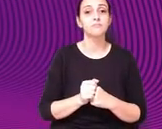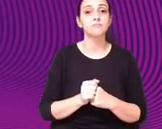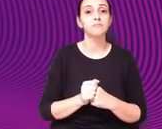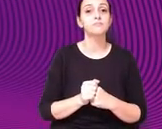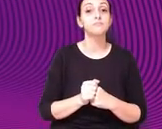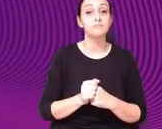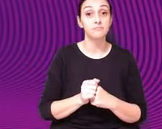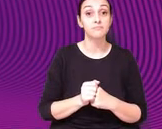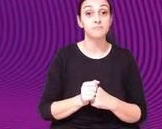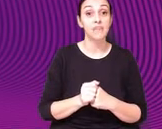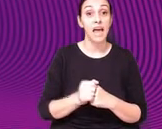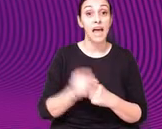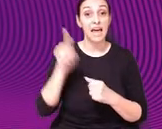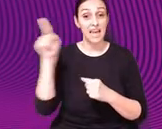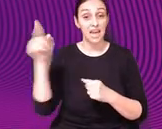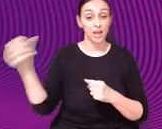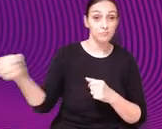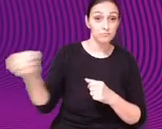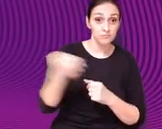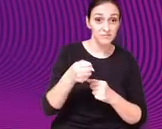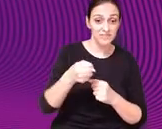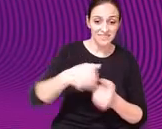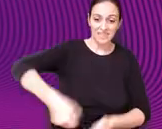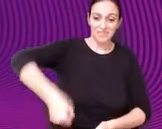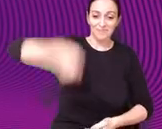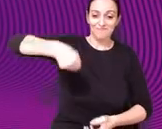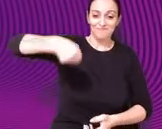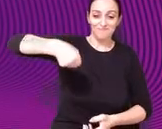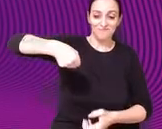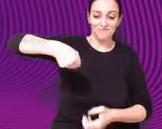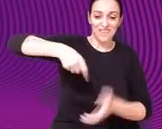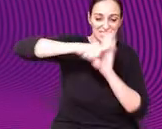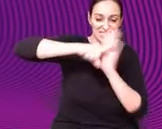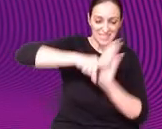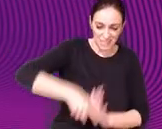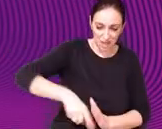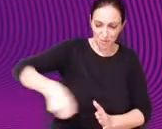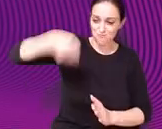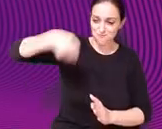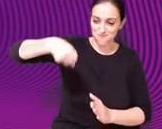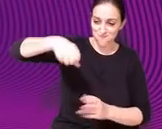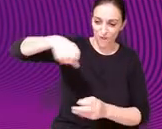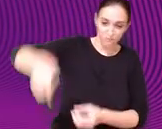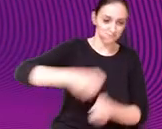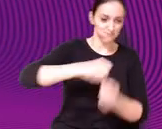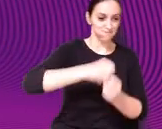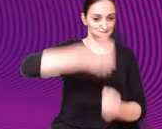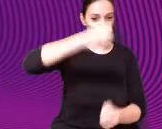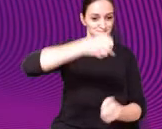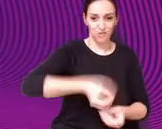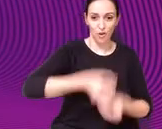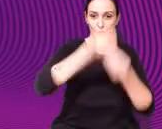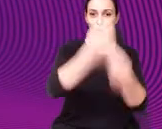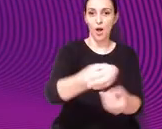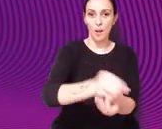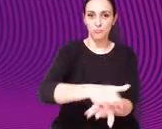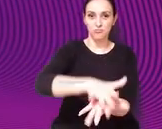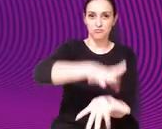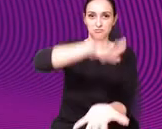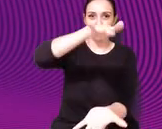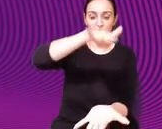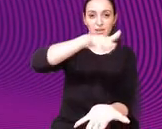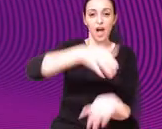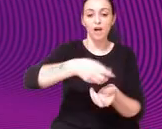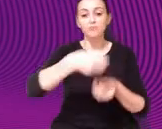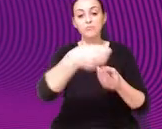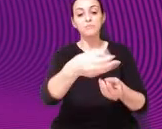Ela traz, então, o famoso saco de exames, antes de parar para discutir, isso é importante. No saco de exame, o que a gente